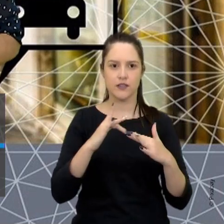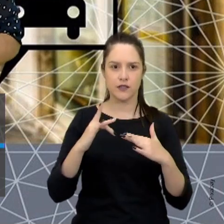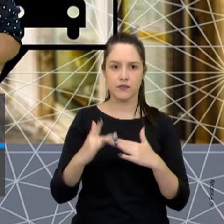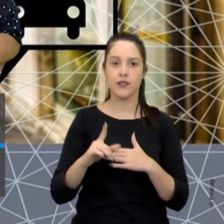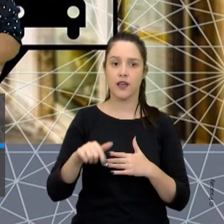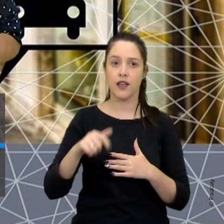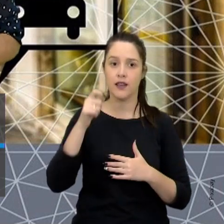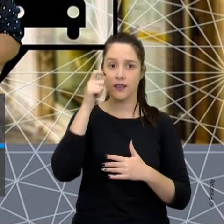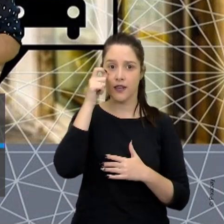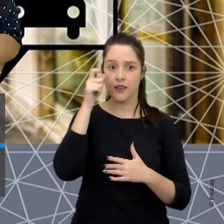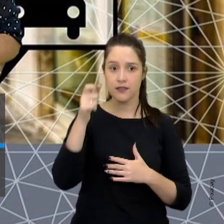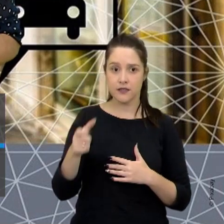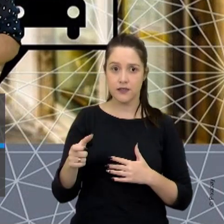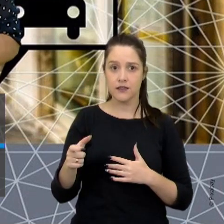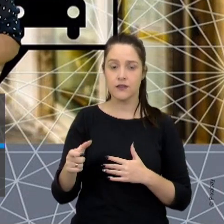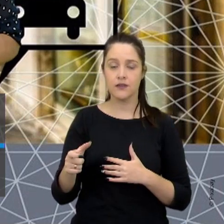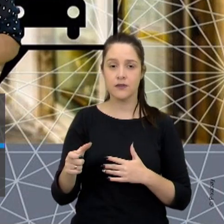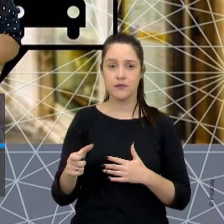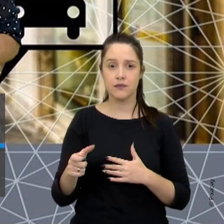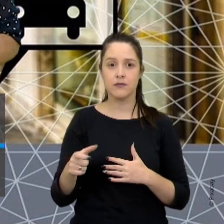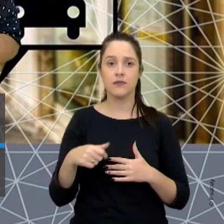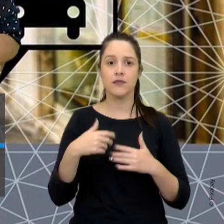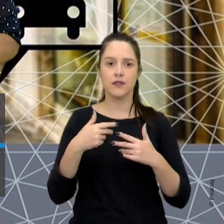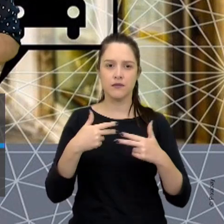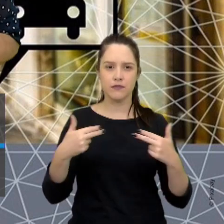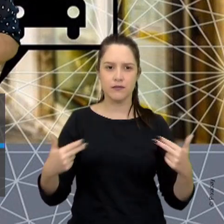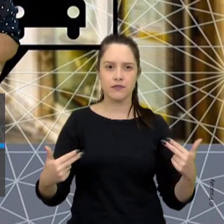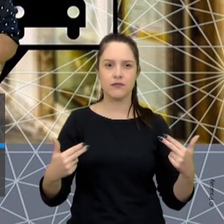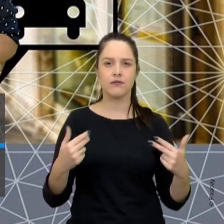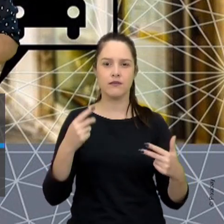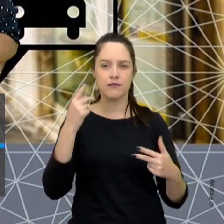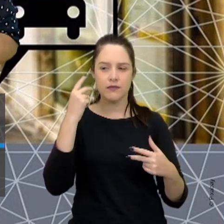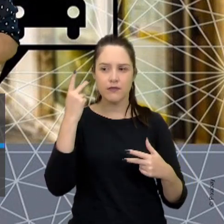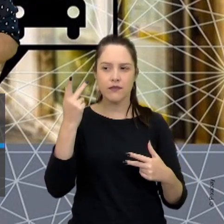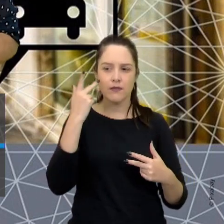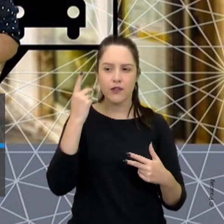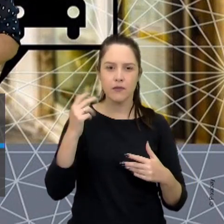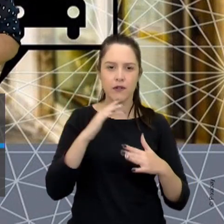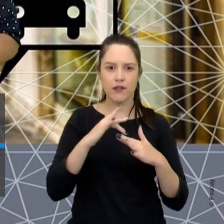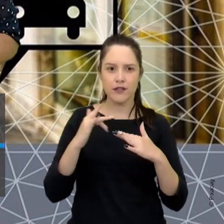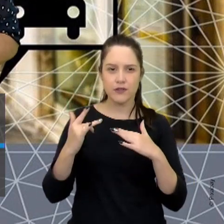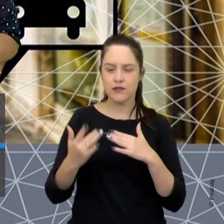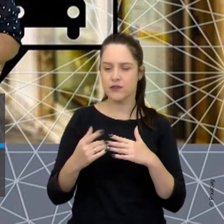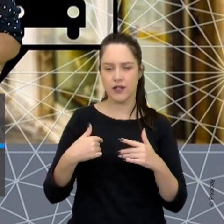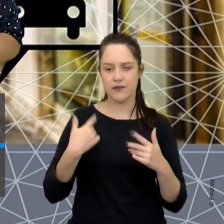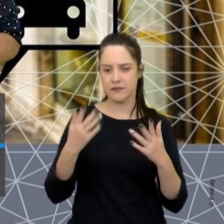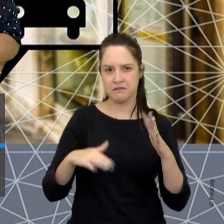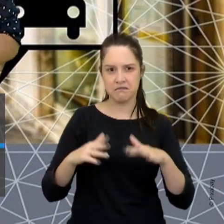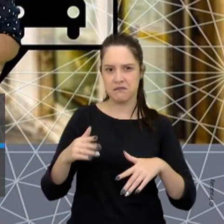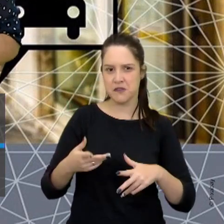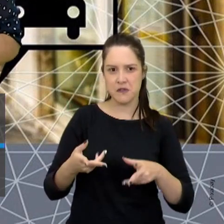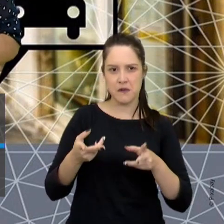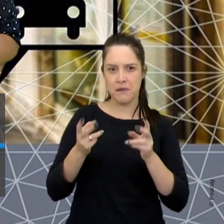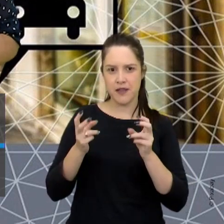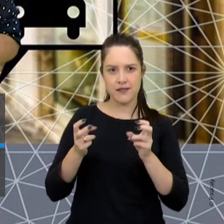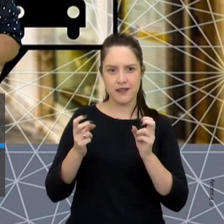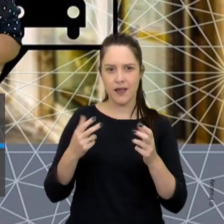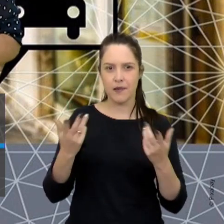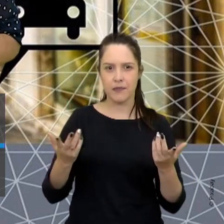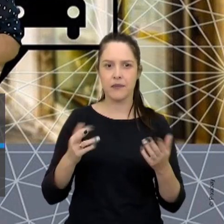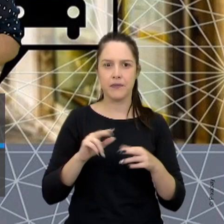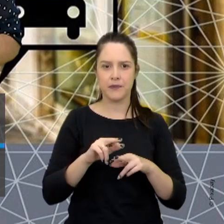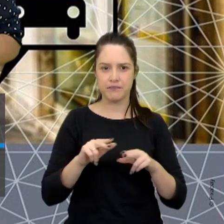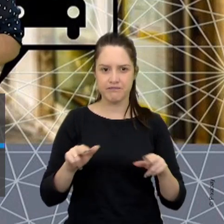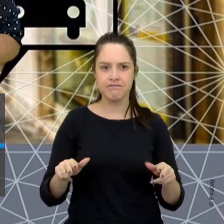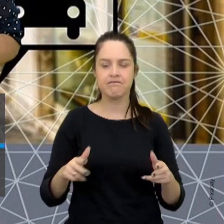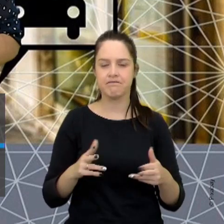interessante porque a gente, meio que a coisa vai ficando meio normal, né? Meio que é padrão e a gente não percebe as sutilezas disso daí. Eu acho interessante falar